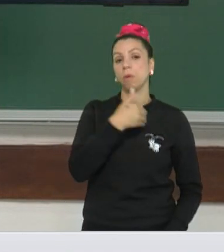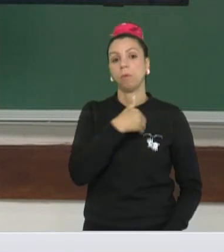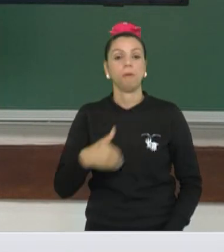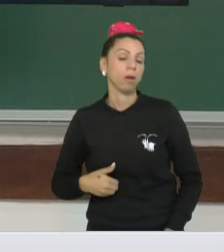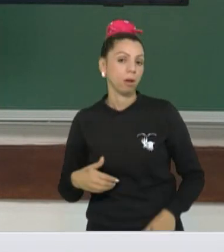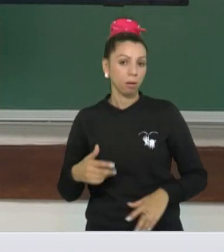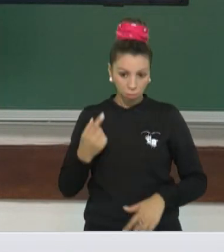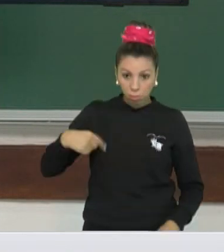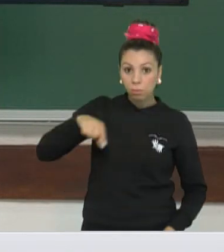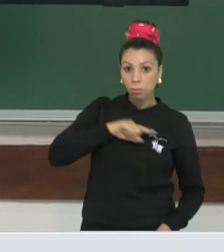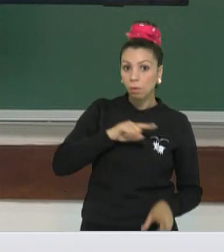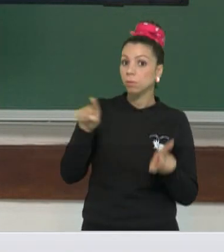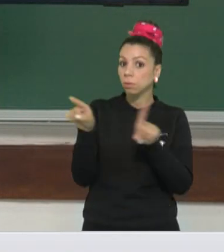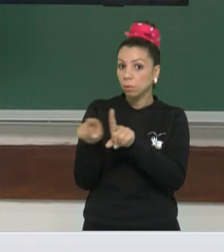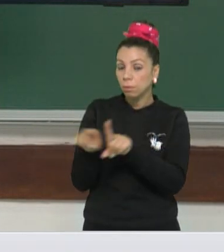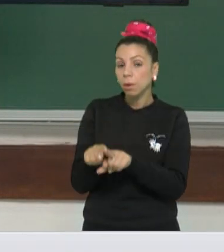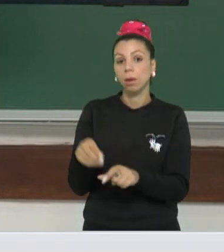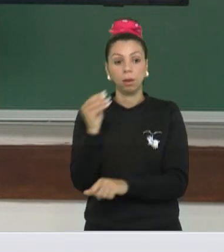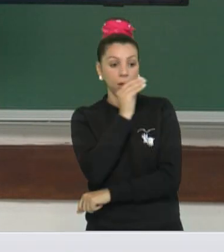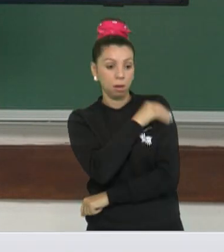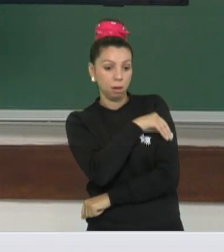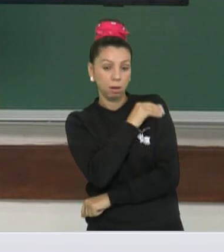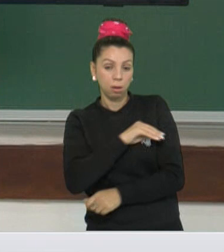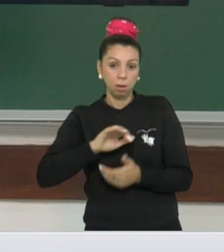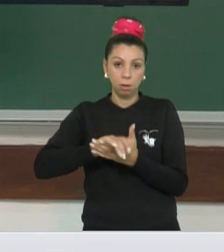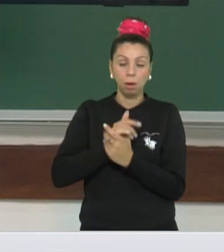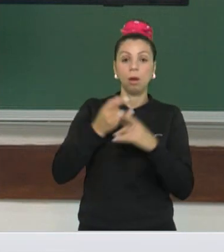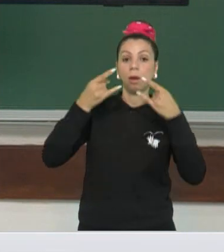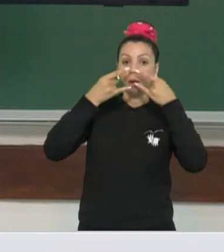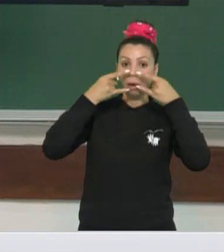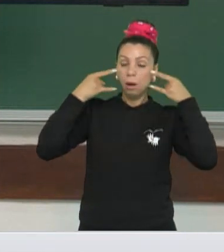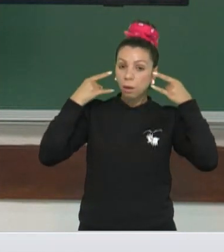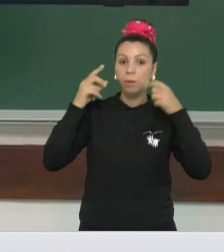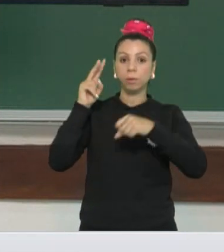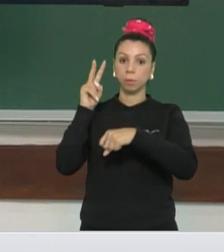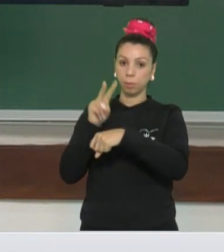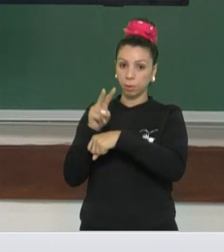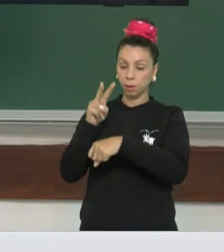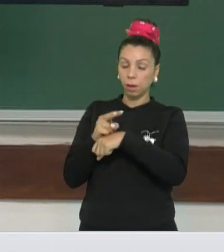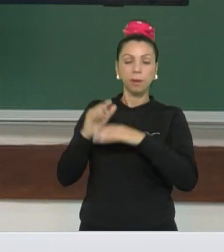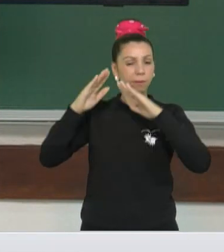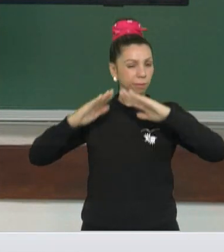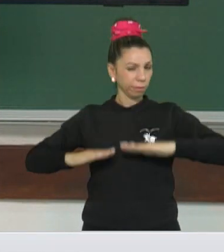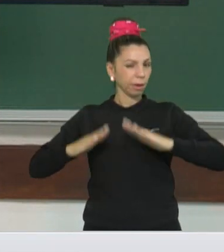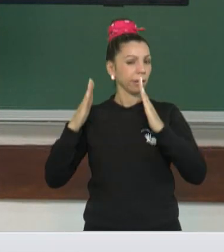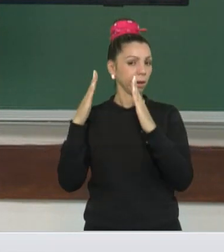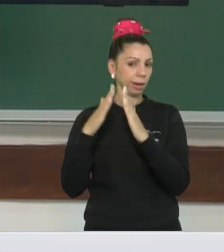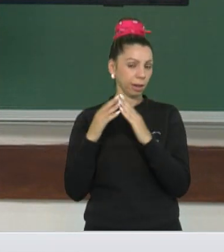nossa também. Álcool gel, máscara e muito cuidado, tá? E ficar em casa,